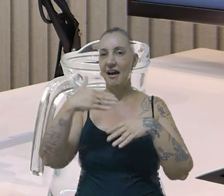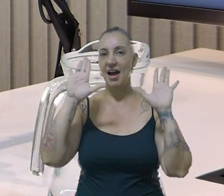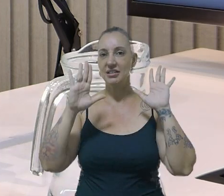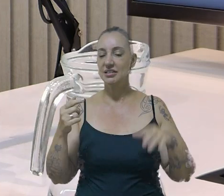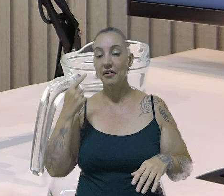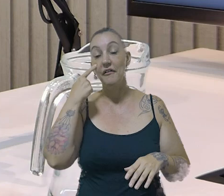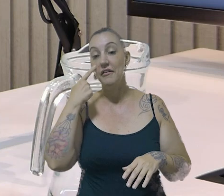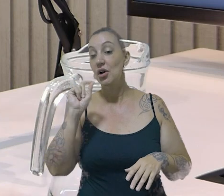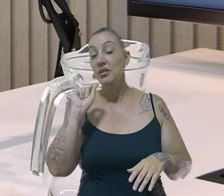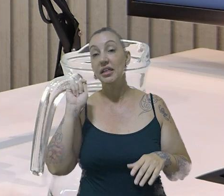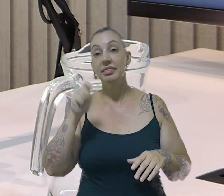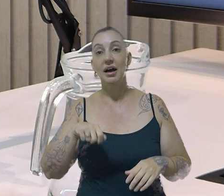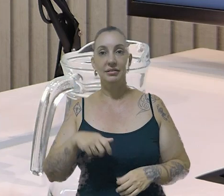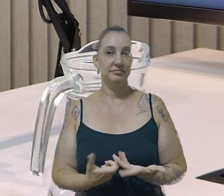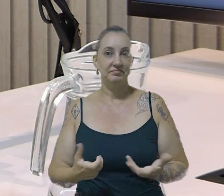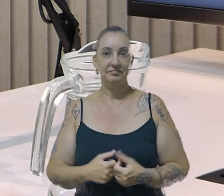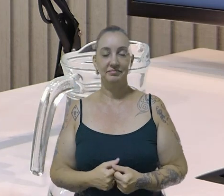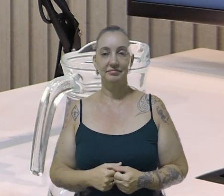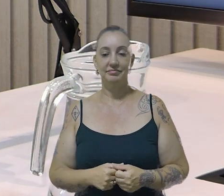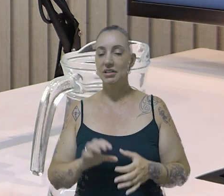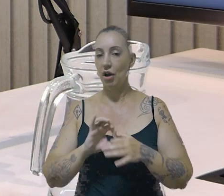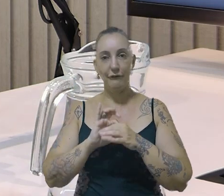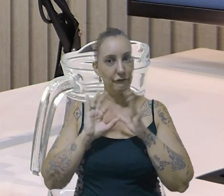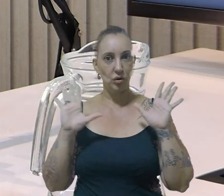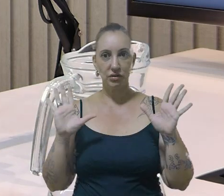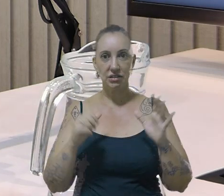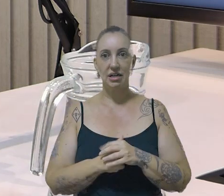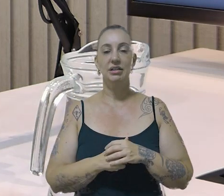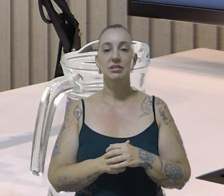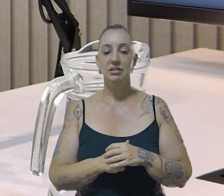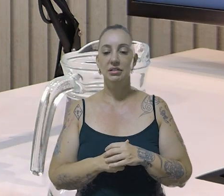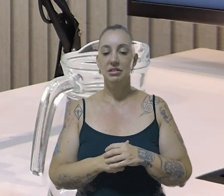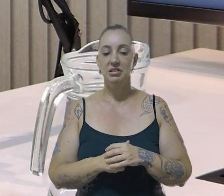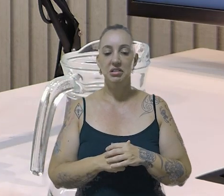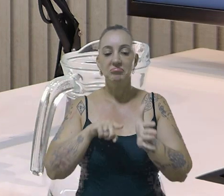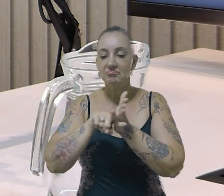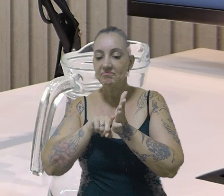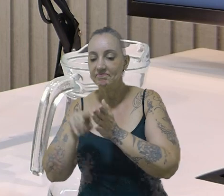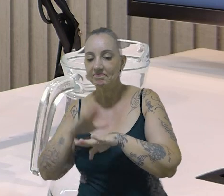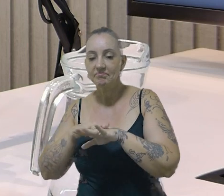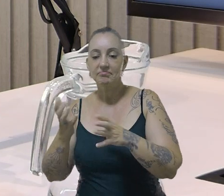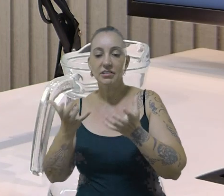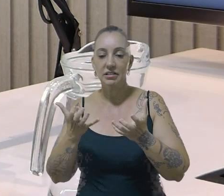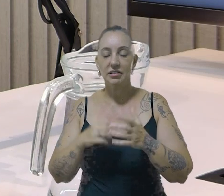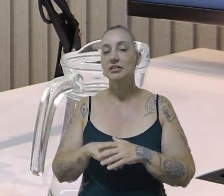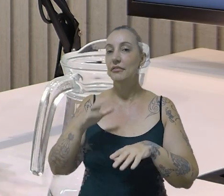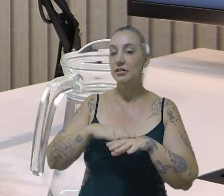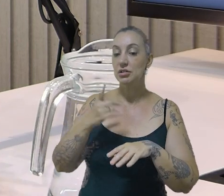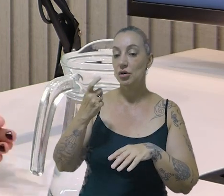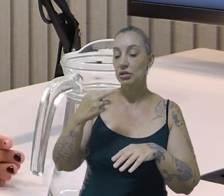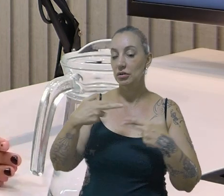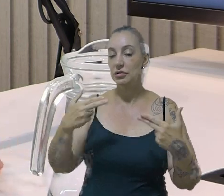ver Que ótimo É então foi muito à vontade assim muito explorei as coisas que eu queria exp expar e fiz a única coisa que ela